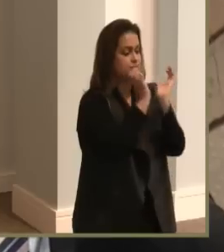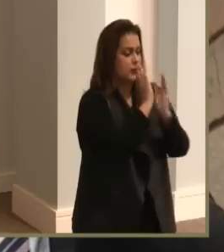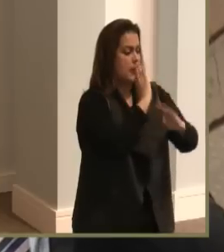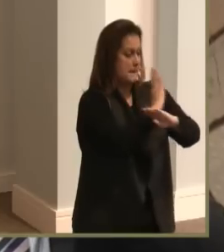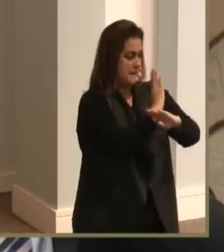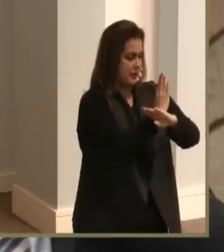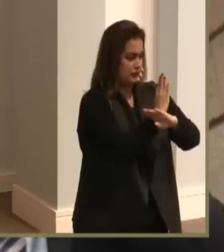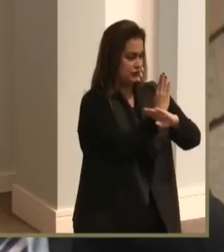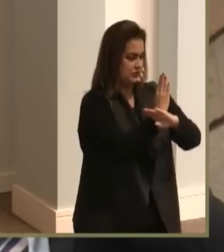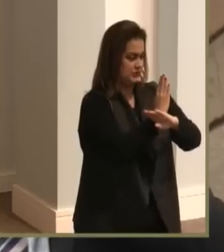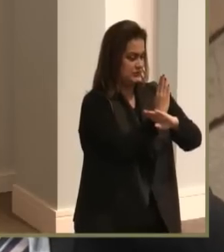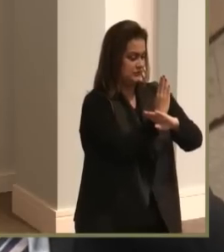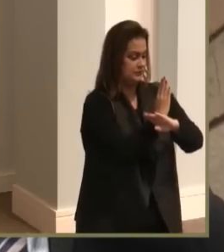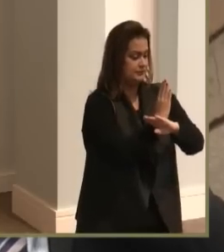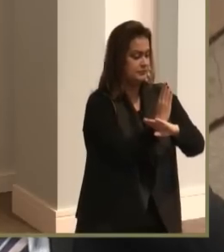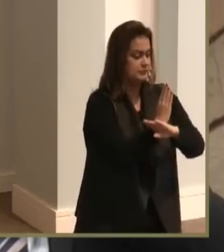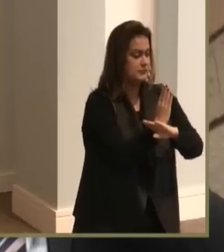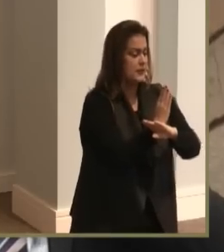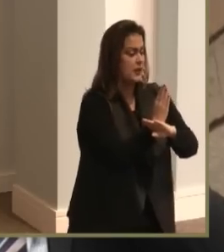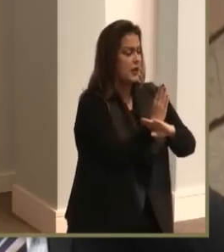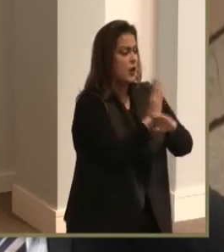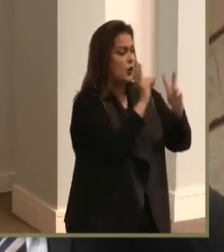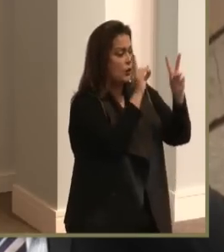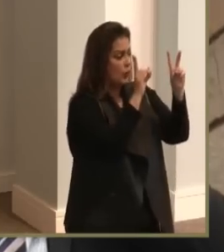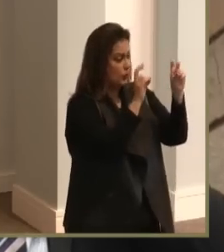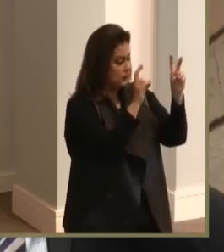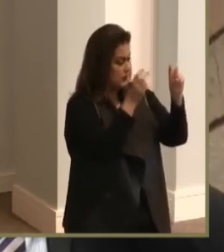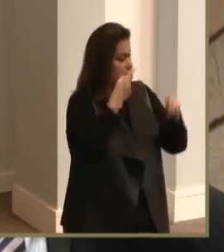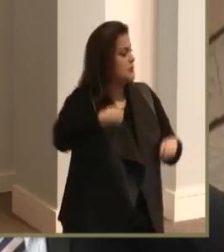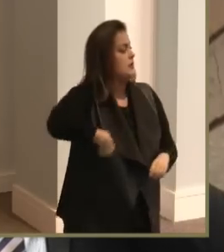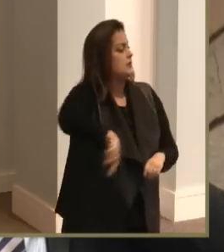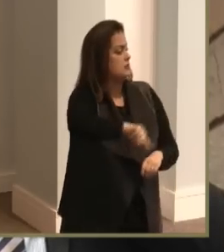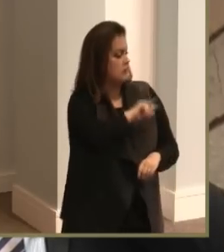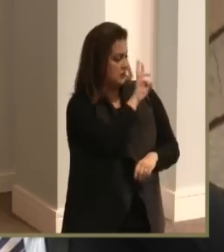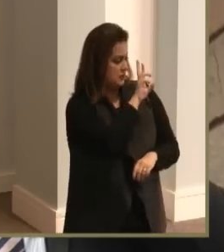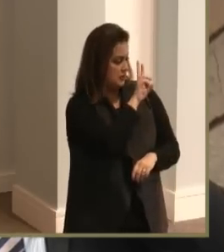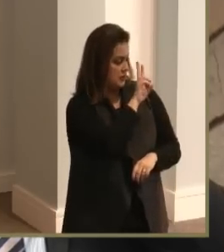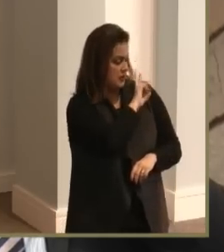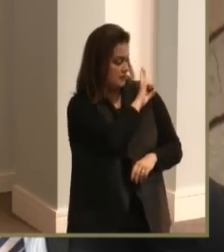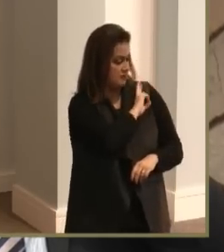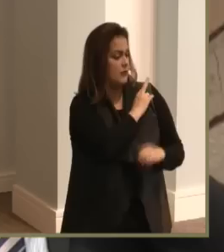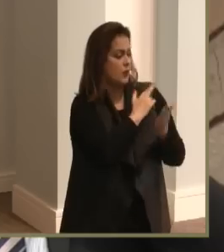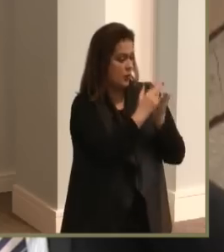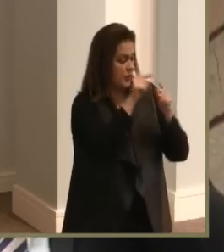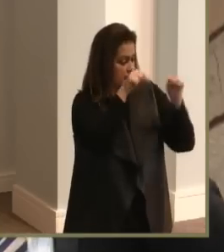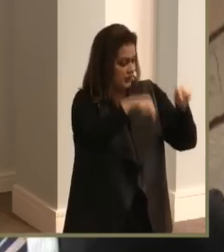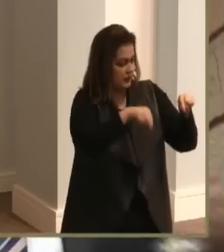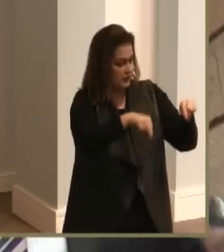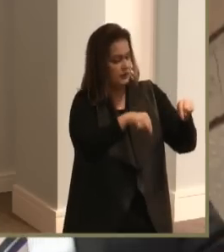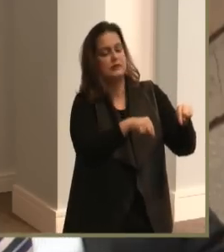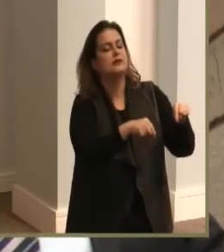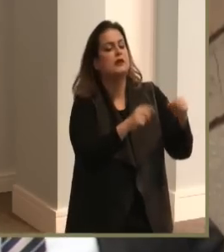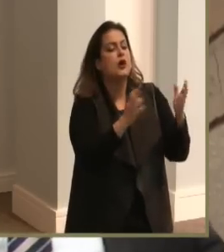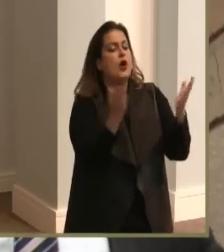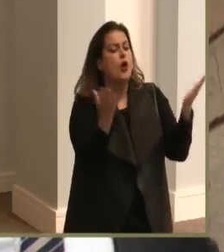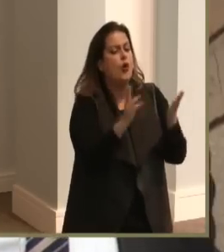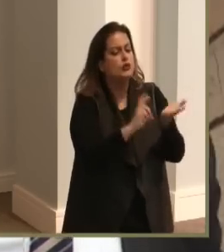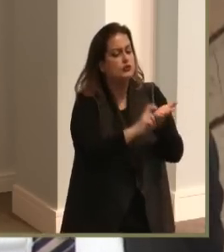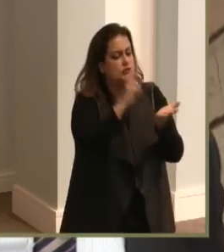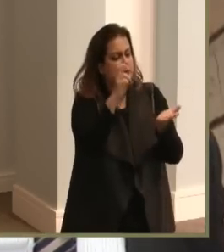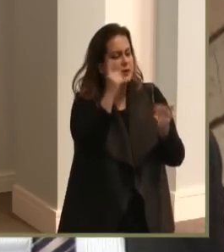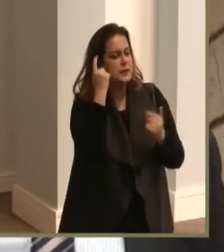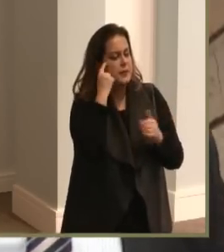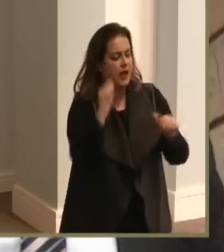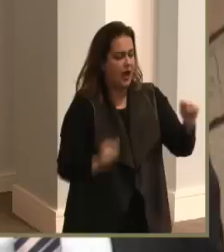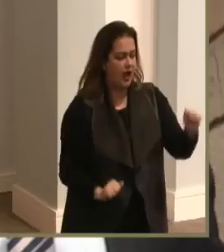Planalto Central, que tem como tema a nossa missão começa aqui, eu quero nesta manhã estar refletindo com você no